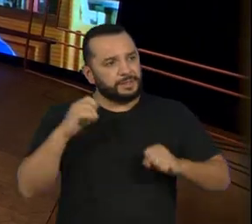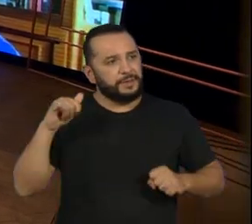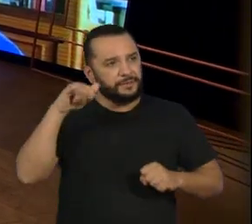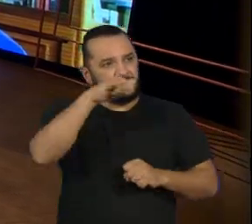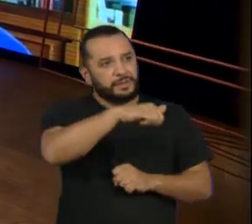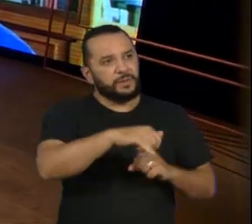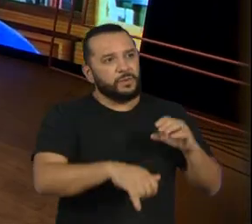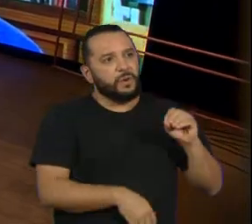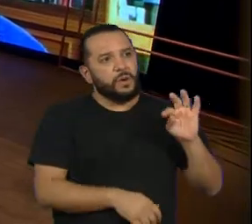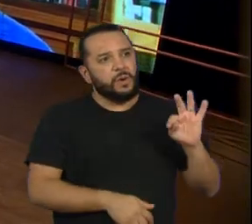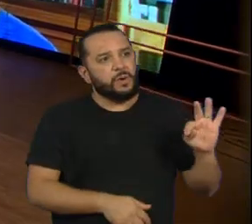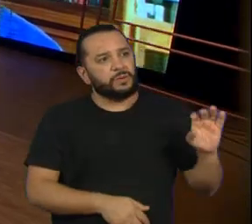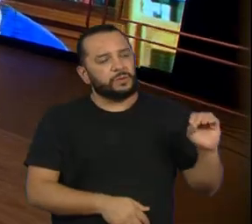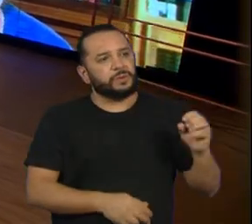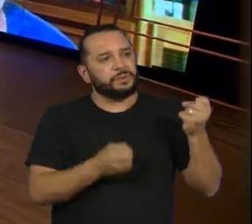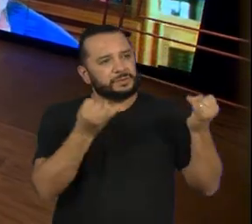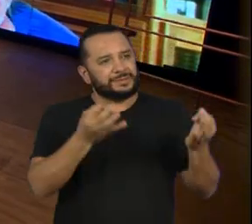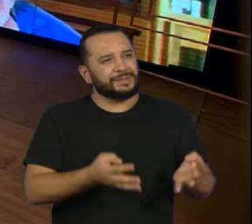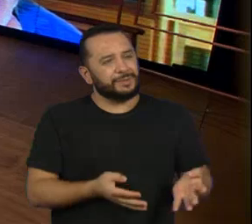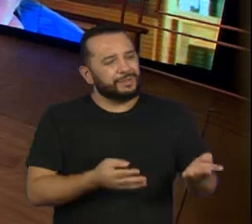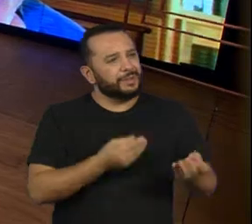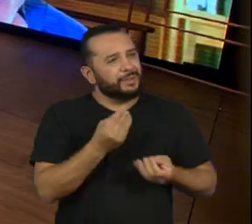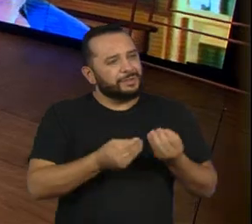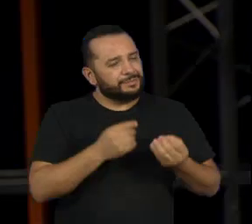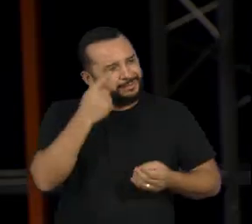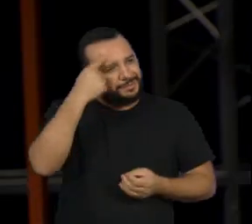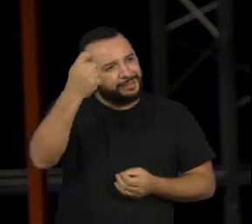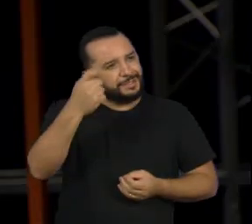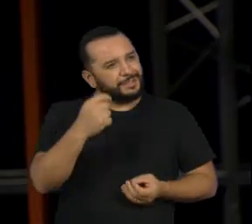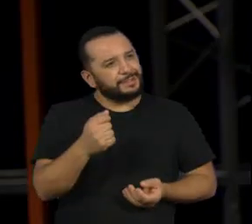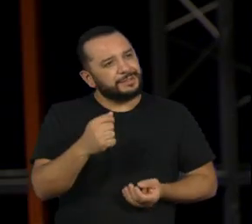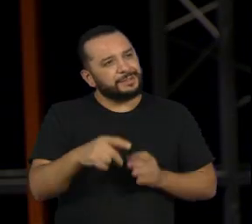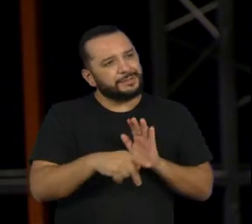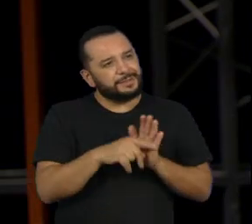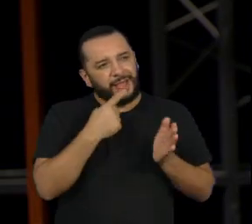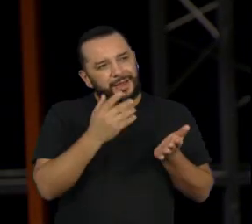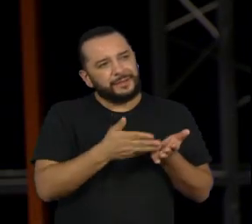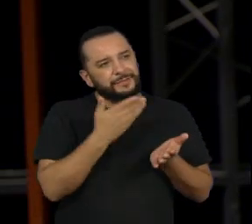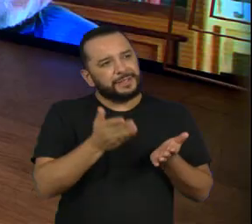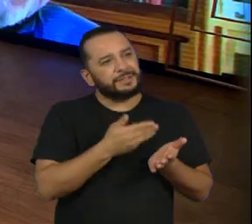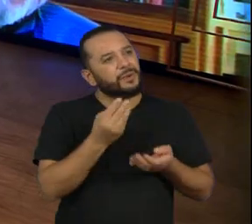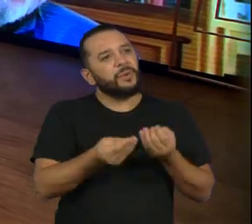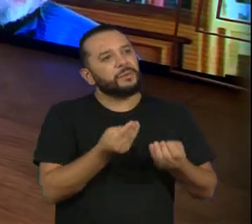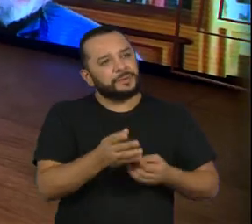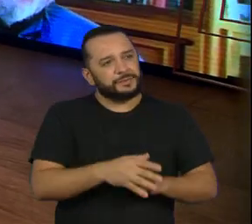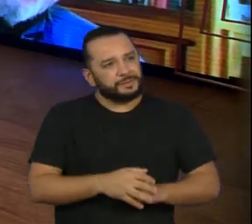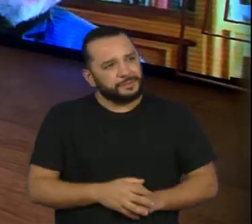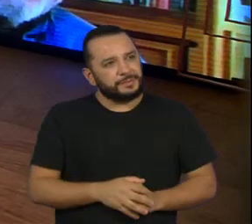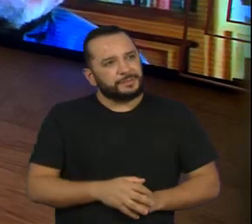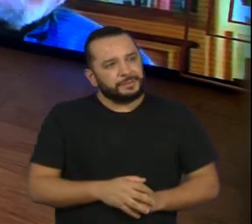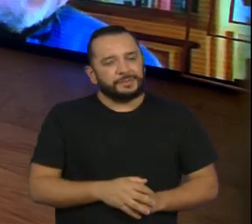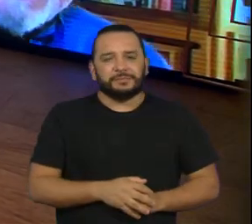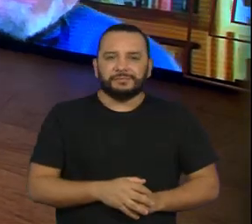o Otto citou. Como é que surgiu a ideia dessa edição?